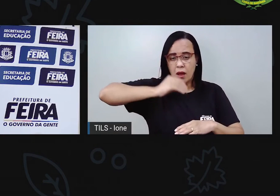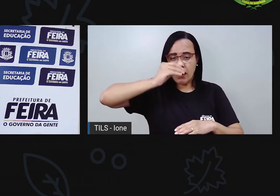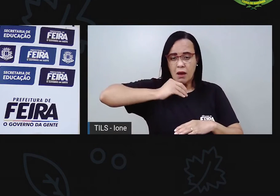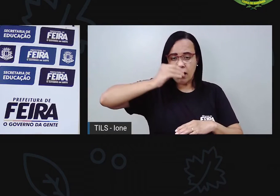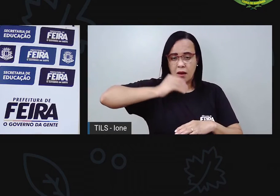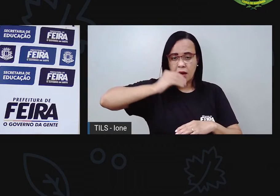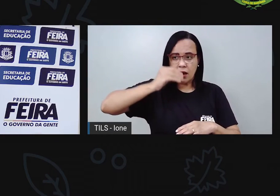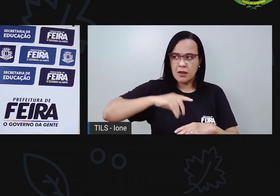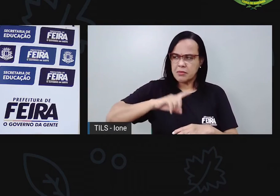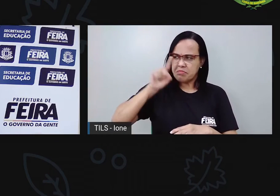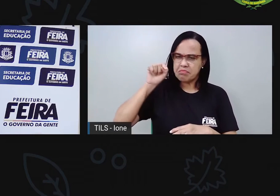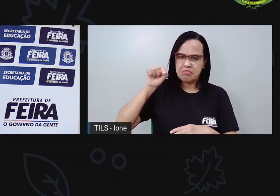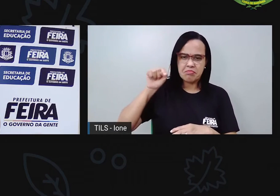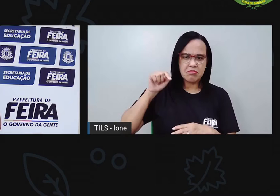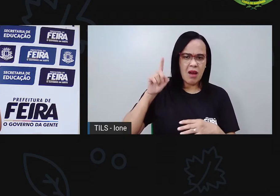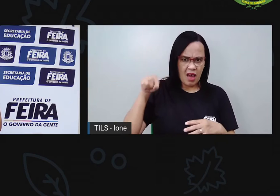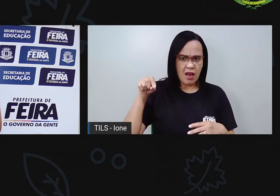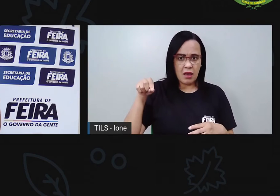será